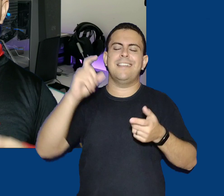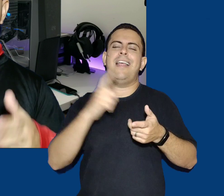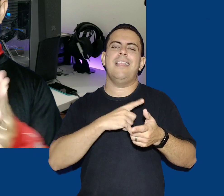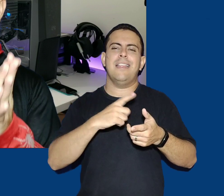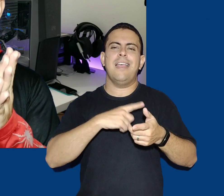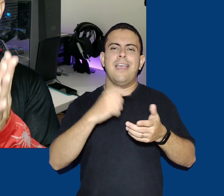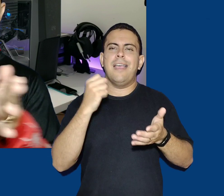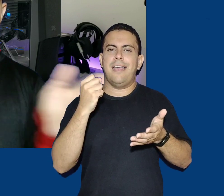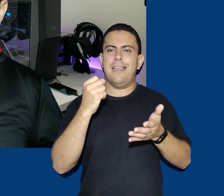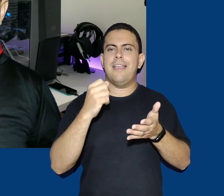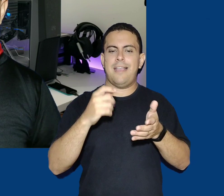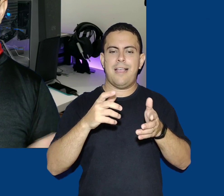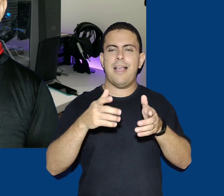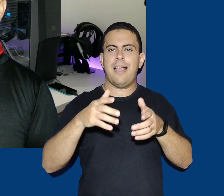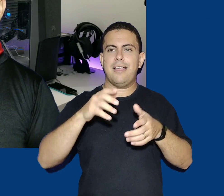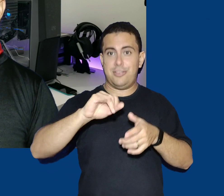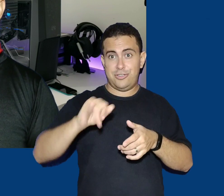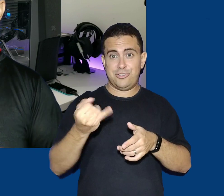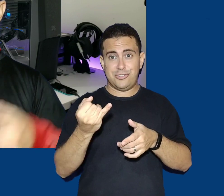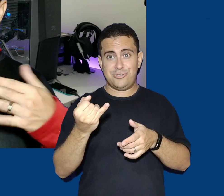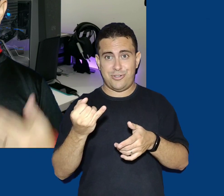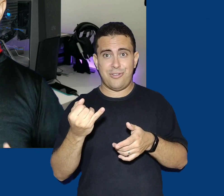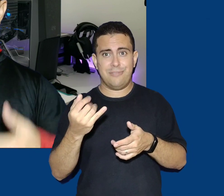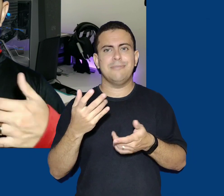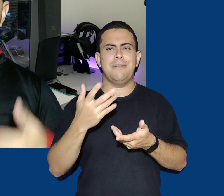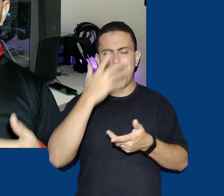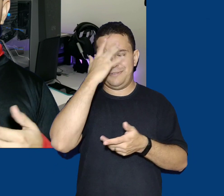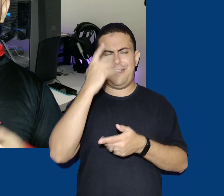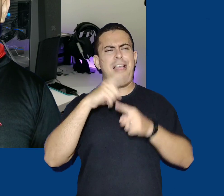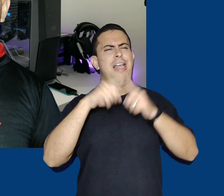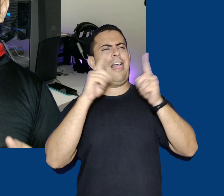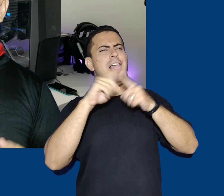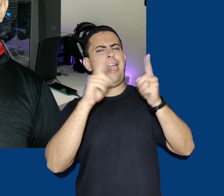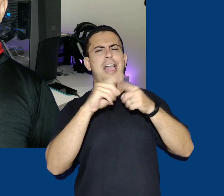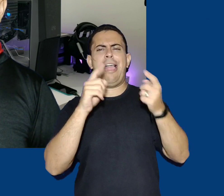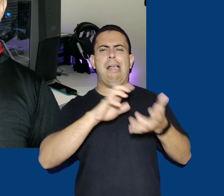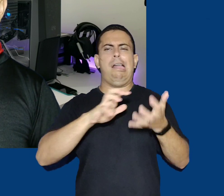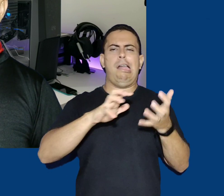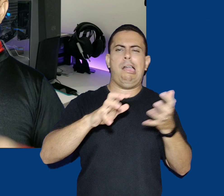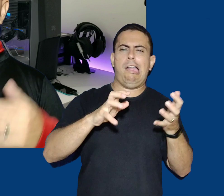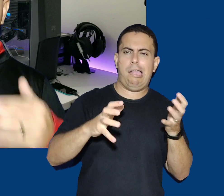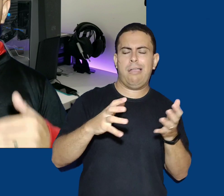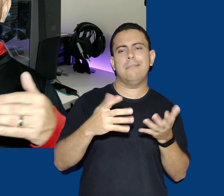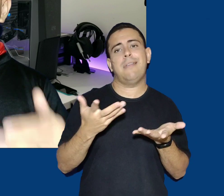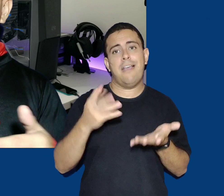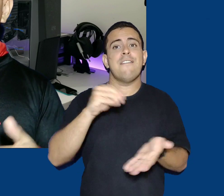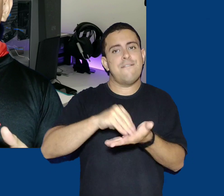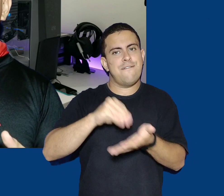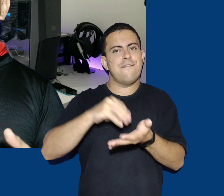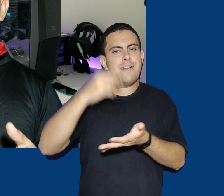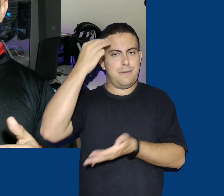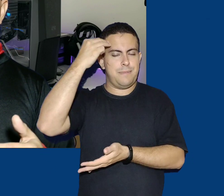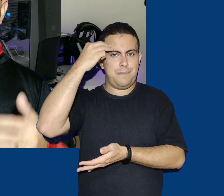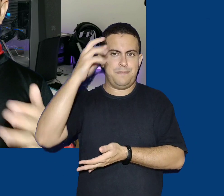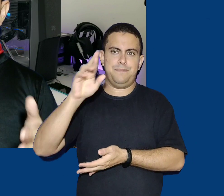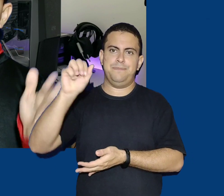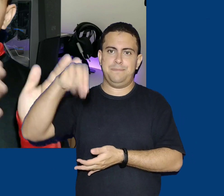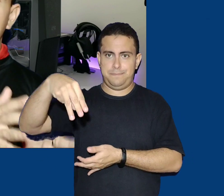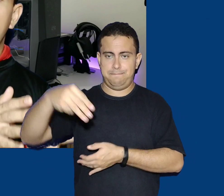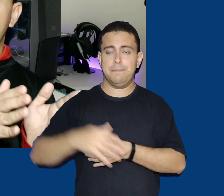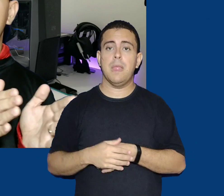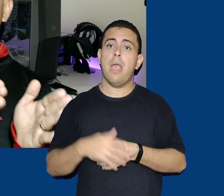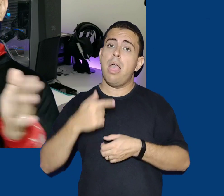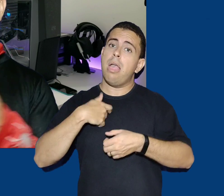da linha J, que vive dando essas travadas, ou seja, a falta de memória RAM. Então, quanto mais memória RAM, é